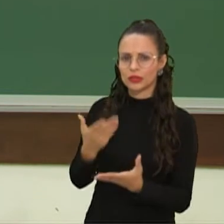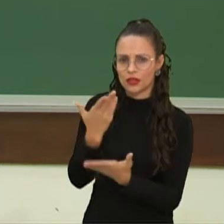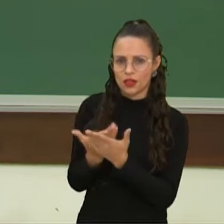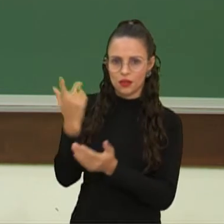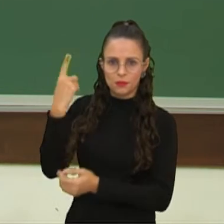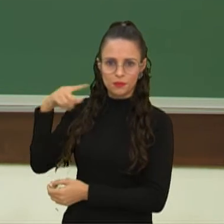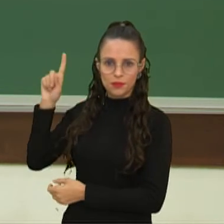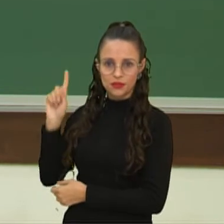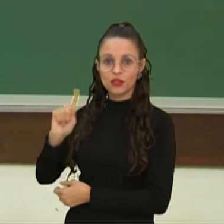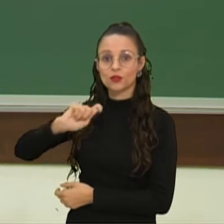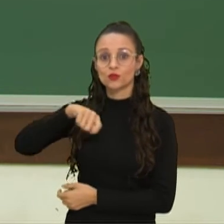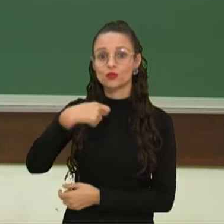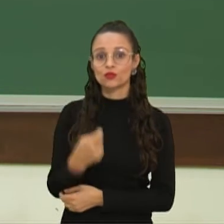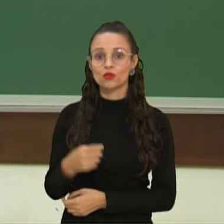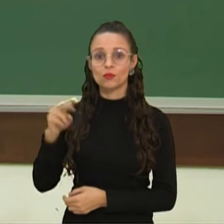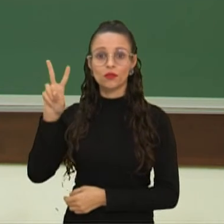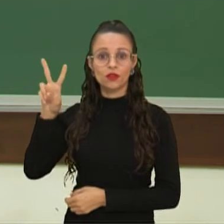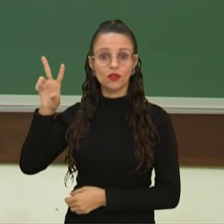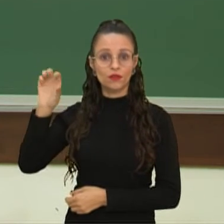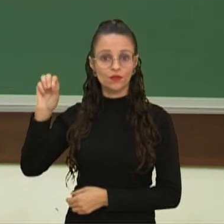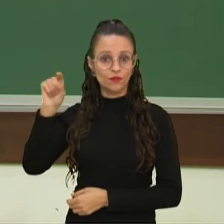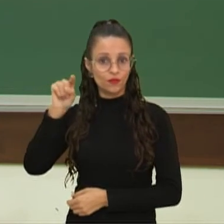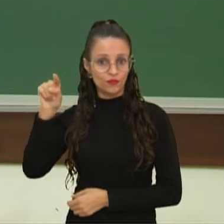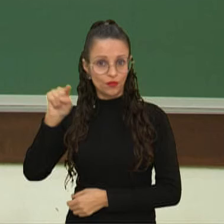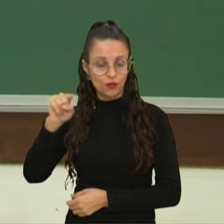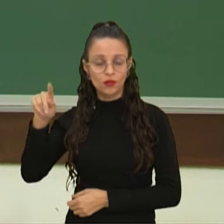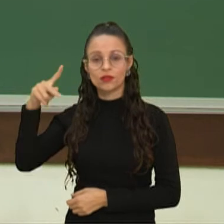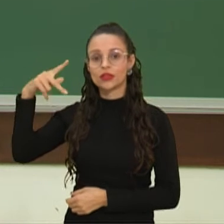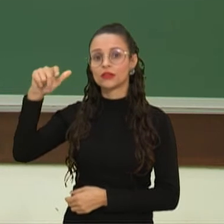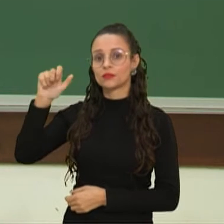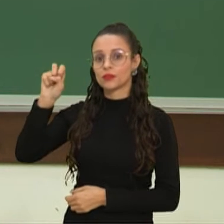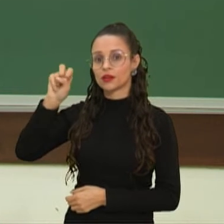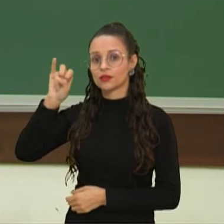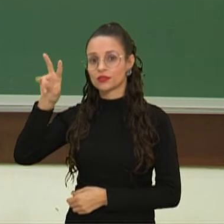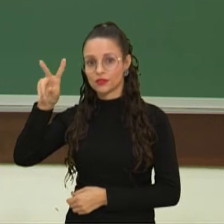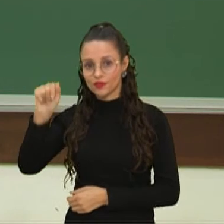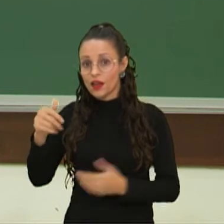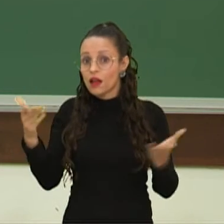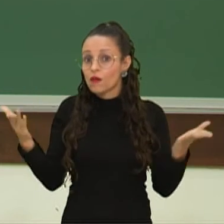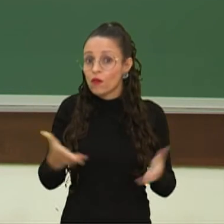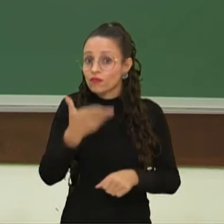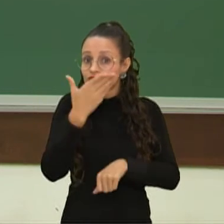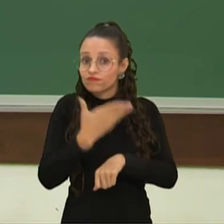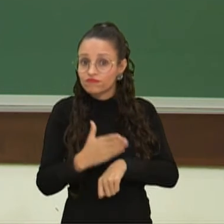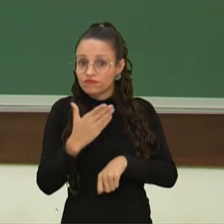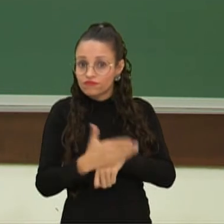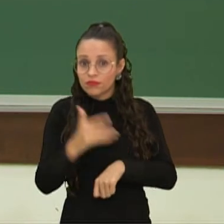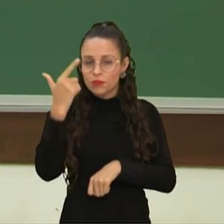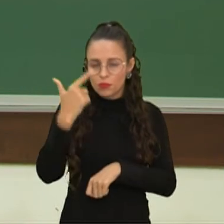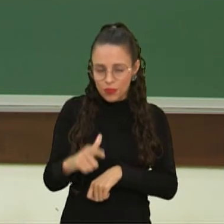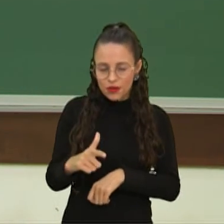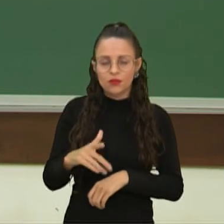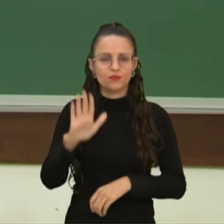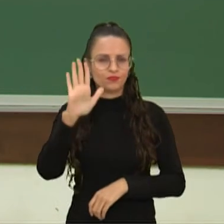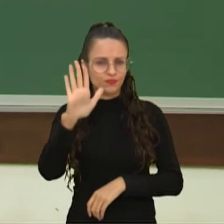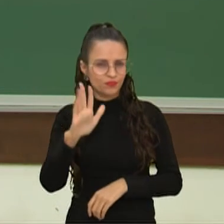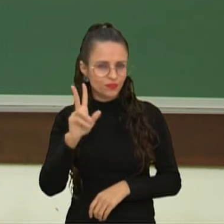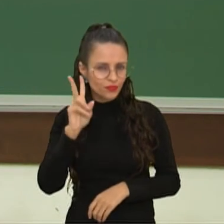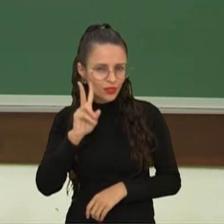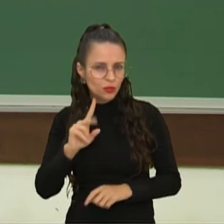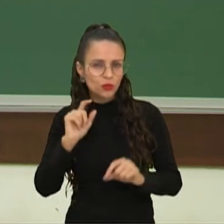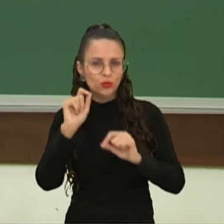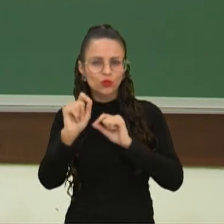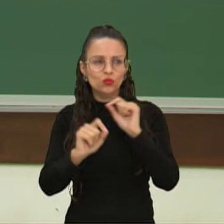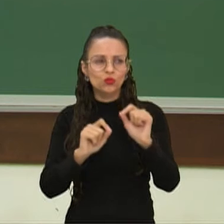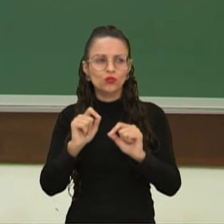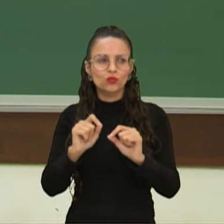anterior? Então, a gente vai dar uma retomada aqui nessa aula para a gente praticar um pouco mais. Então, assim, deixa eu tentar retomar com vocês aqui